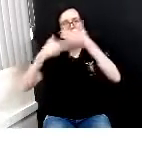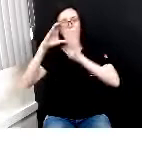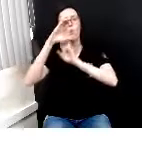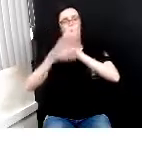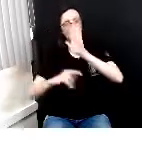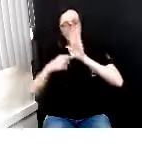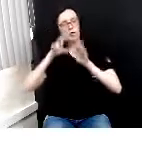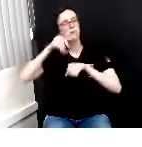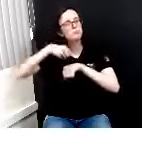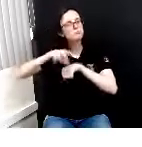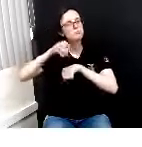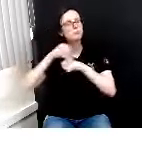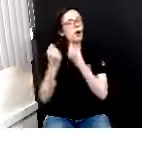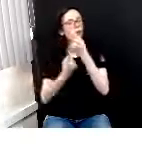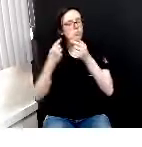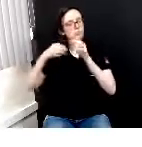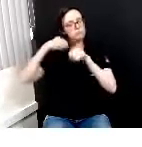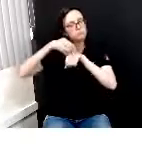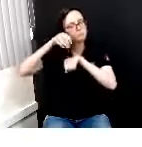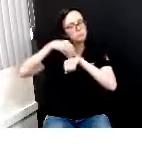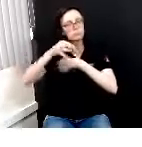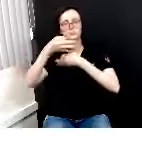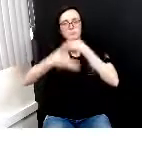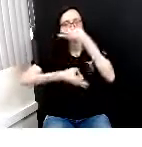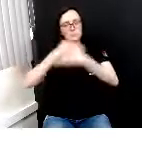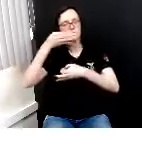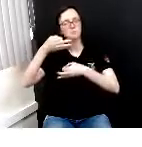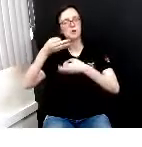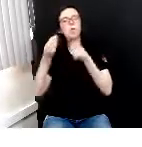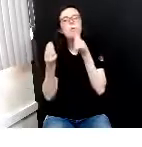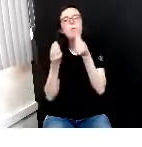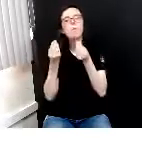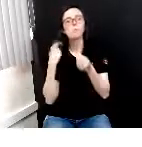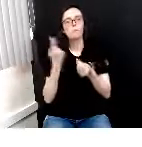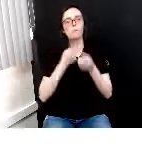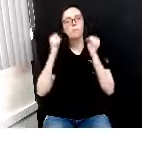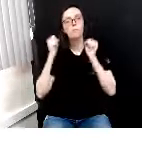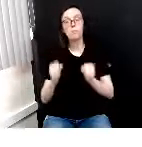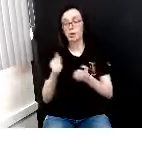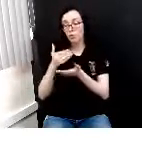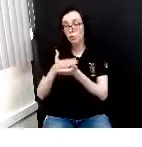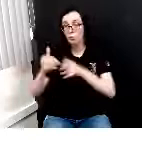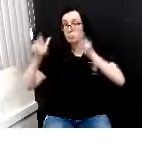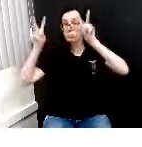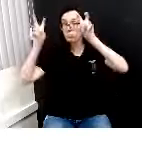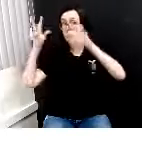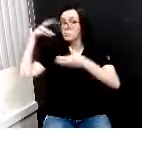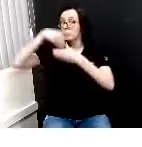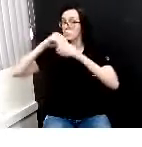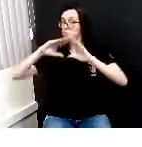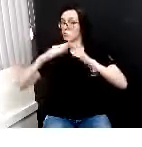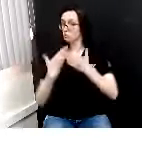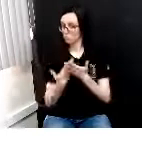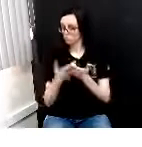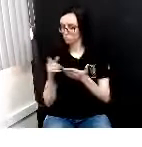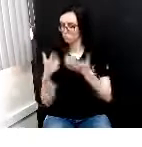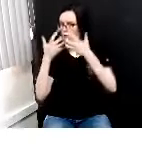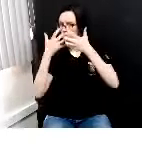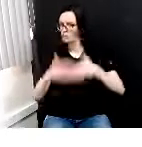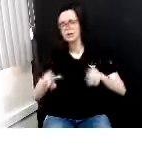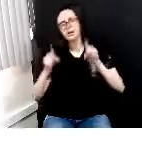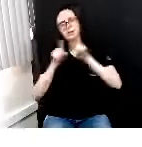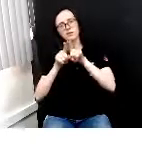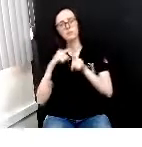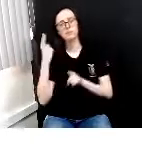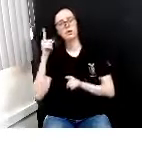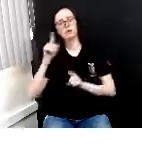dar algumas orientações também, sugestões e dicas de como a gente pode abordar esse assunto com os nossos estudantes e também, né, com